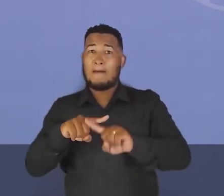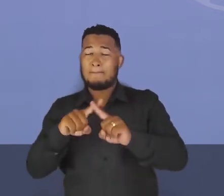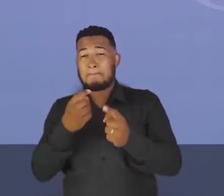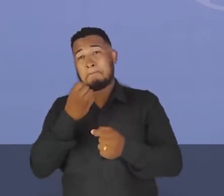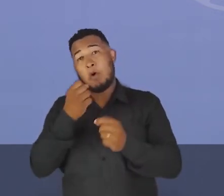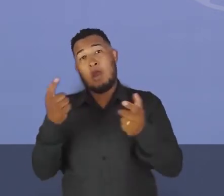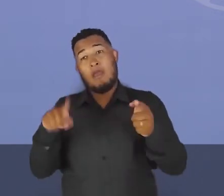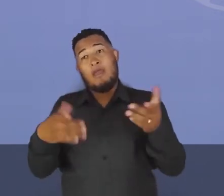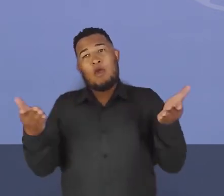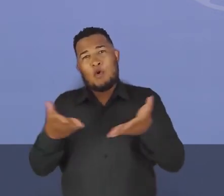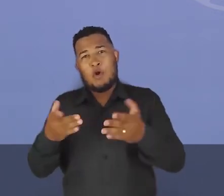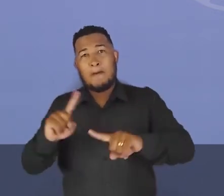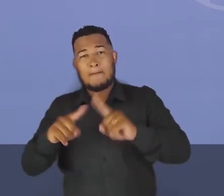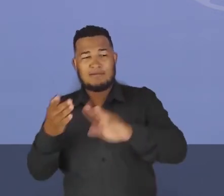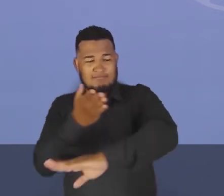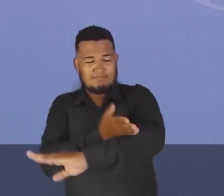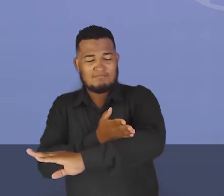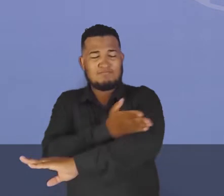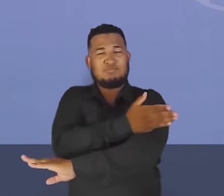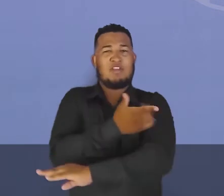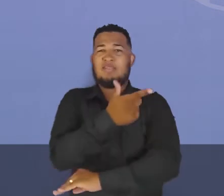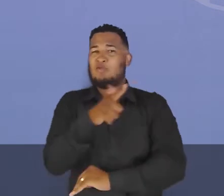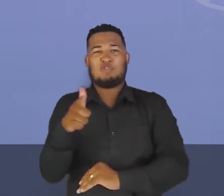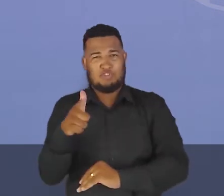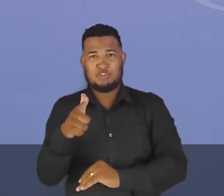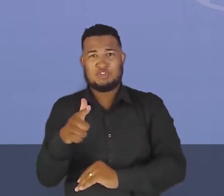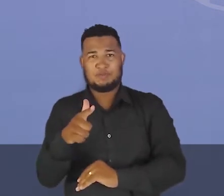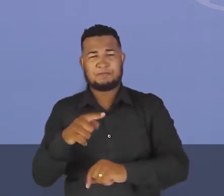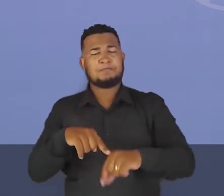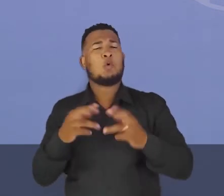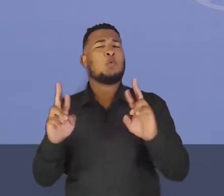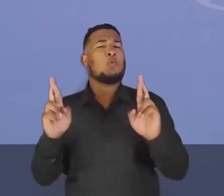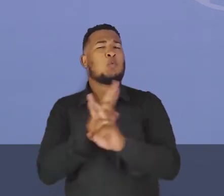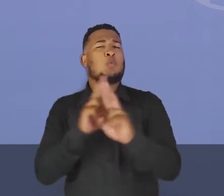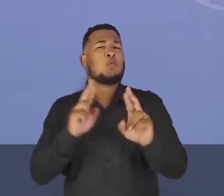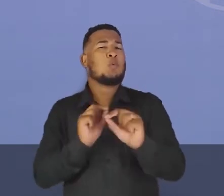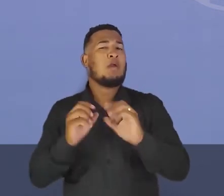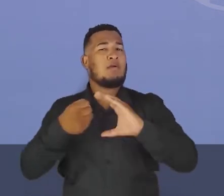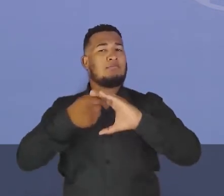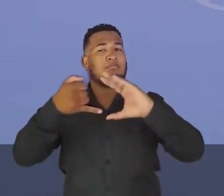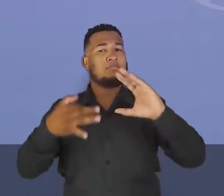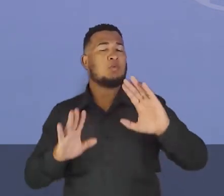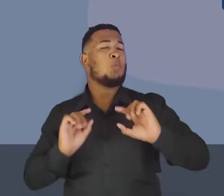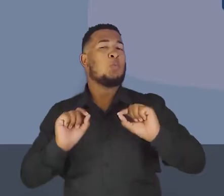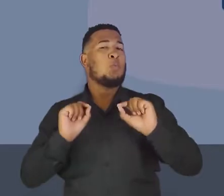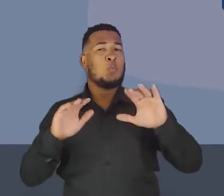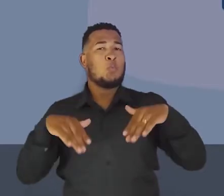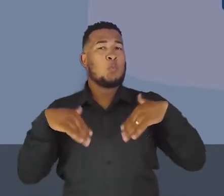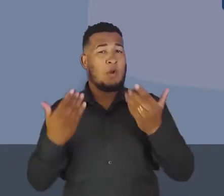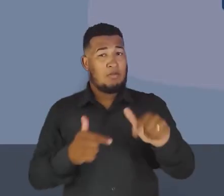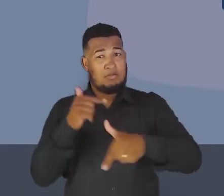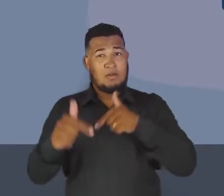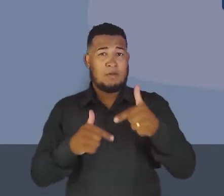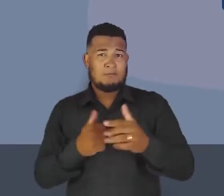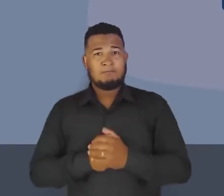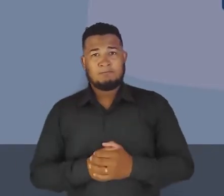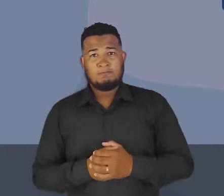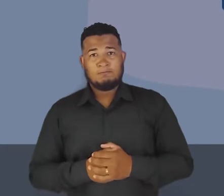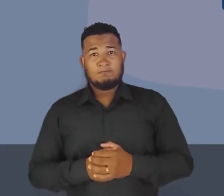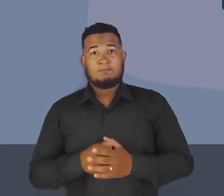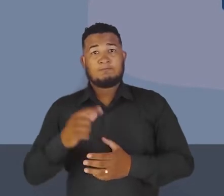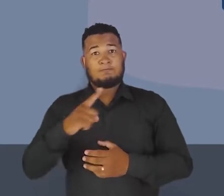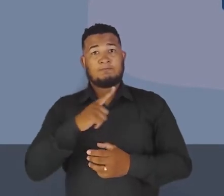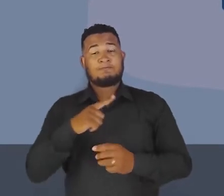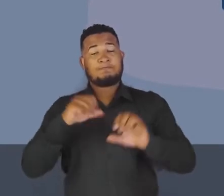não existia. E o que caracterizavam, então, as relações de trabalho na Antiguidade? Vamos voltar lá no slide. Ó. Nós tínhamos